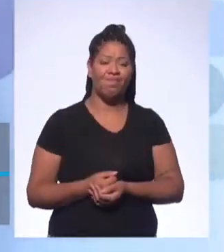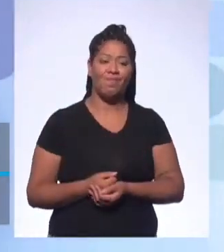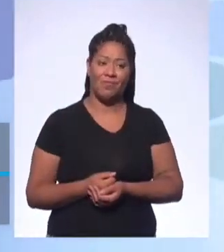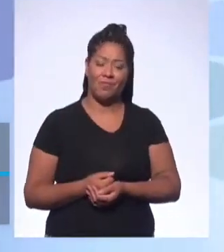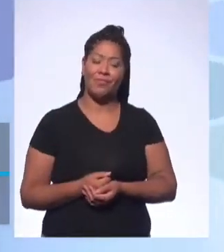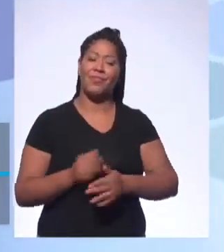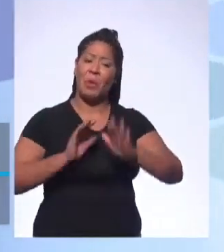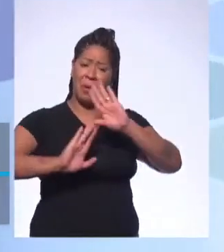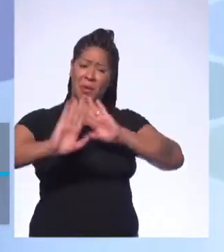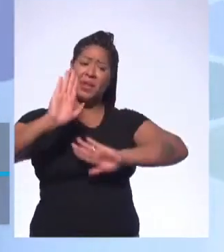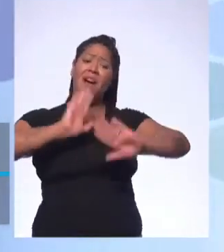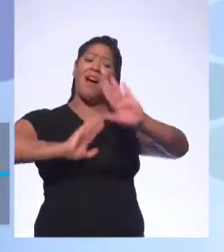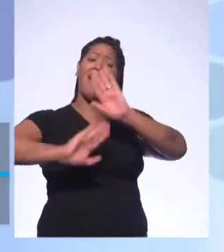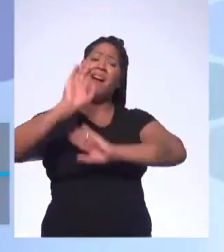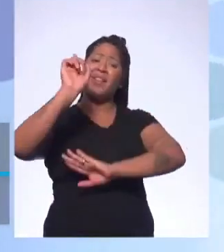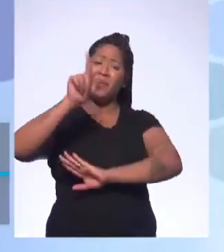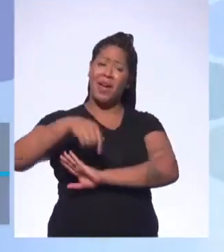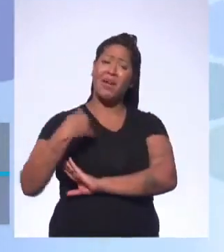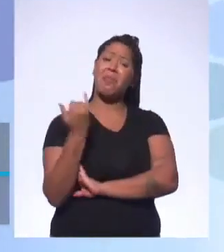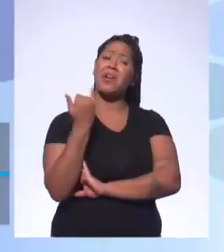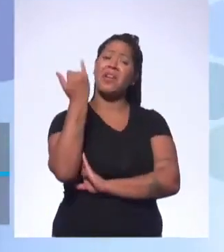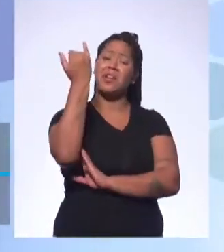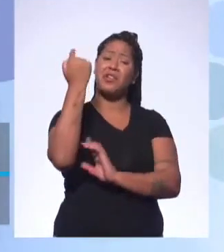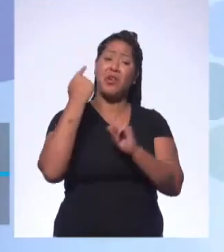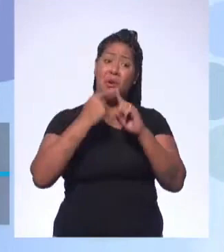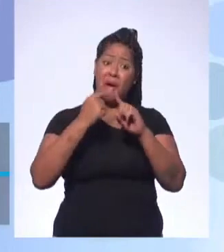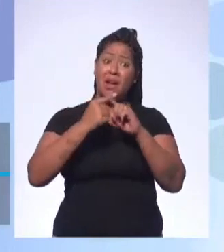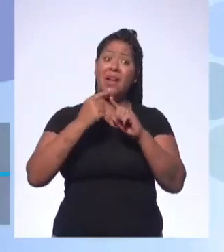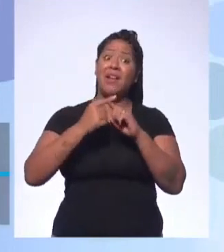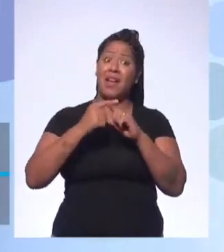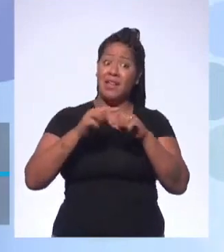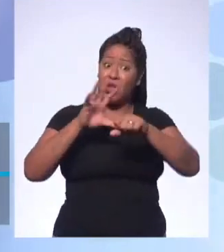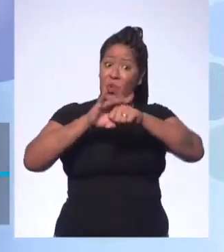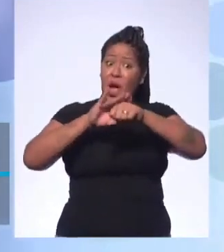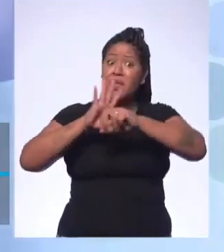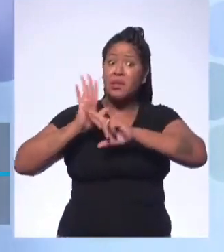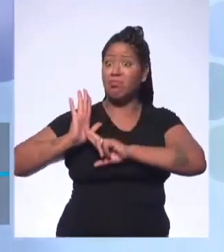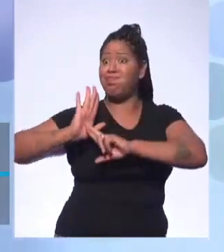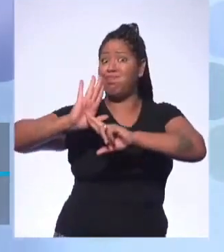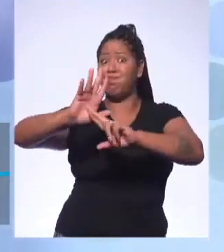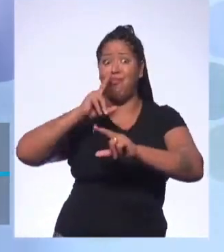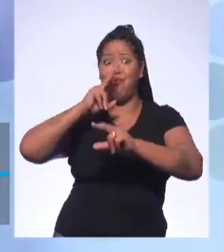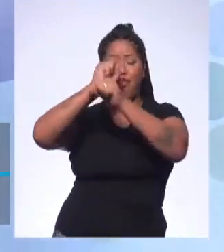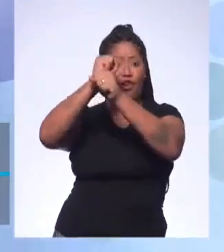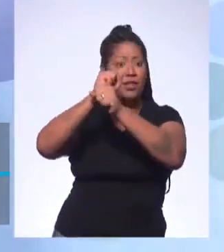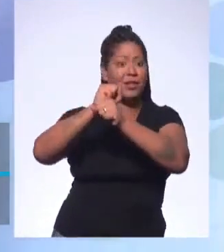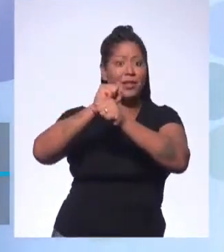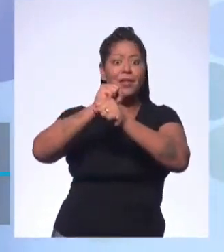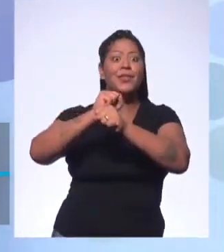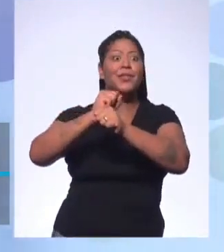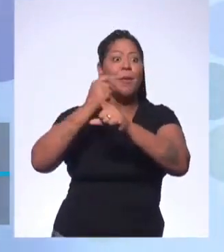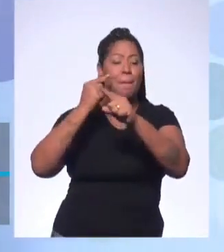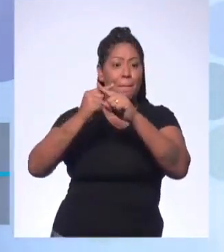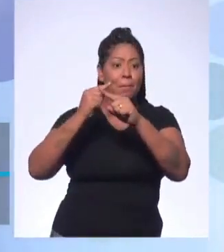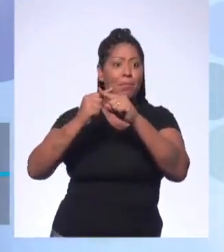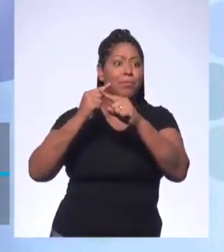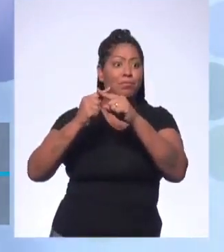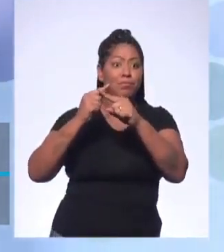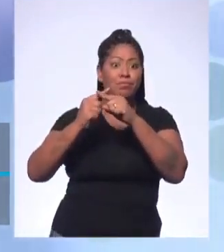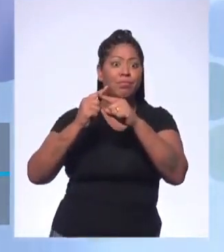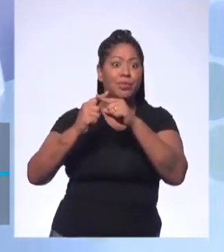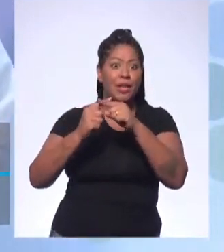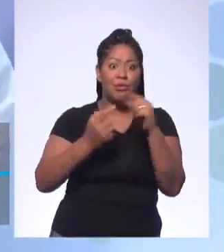gente. Importante, viu? Sífilis está reaparecendo com força aí. Principalmente aí com essas festas que têm surgido aí, principalmente